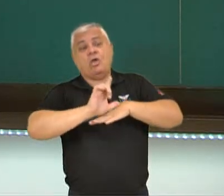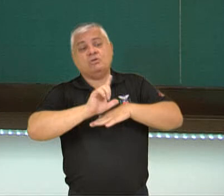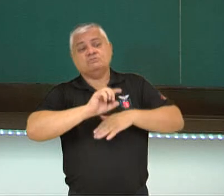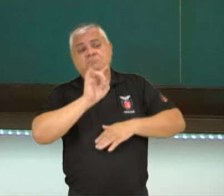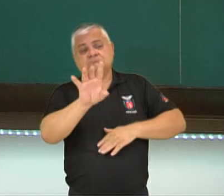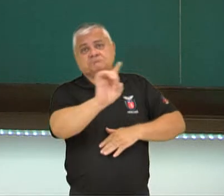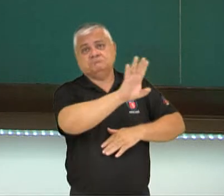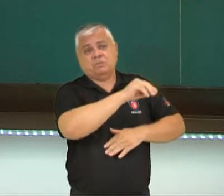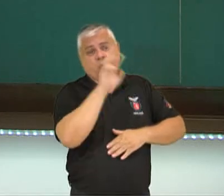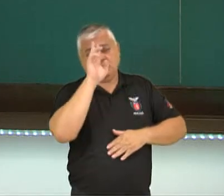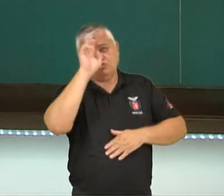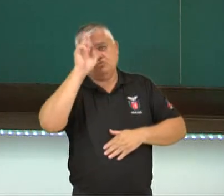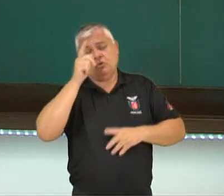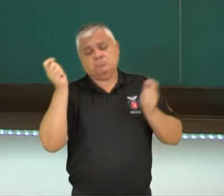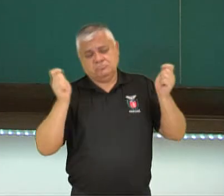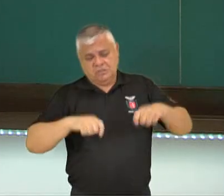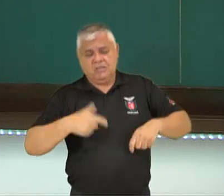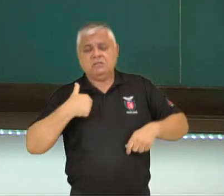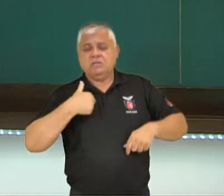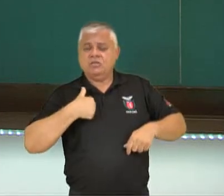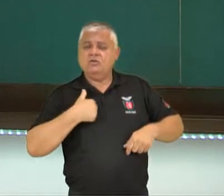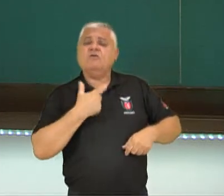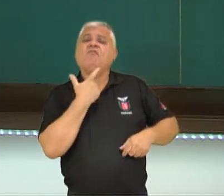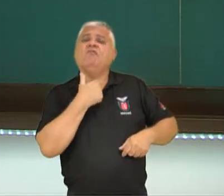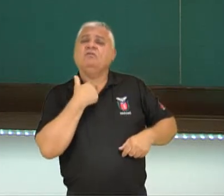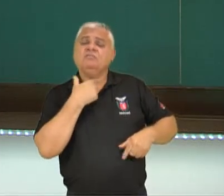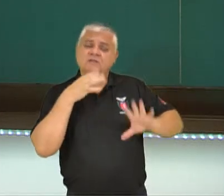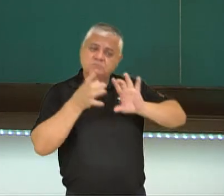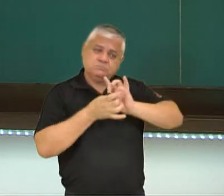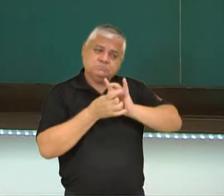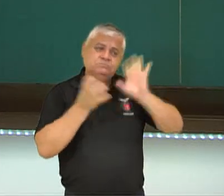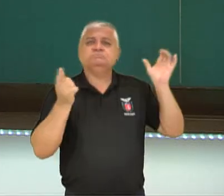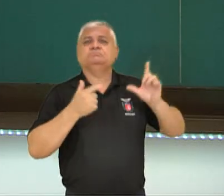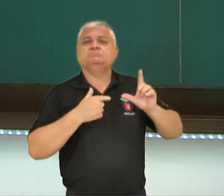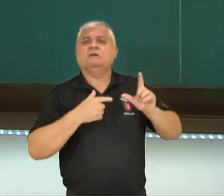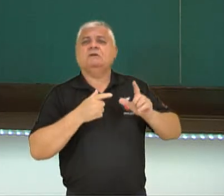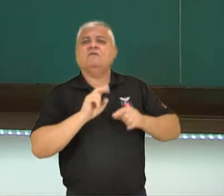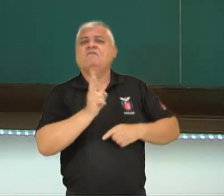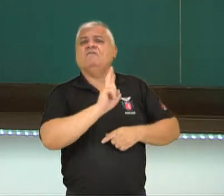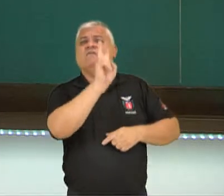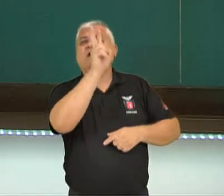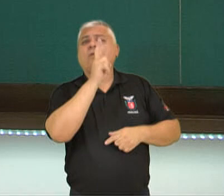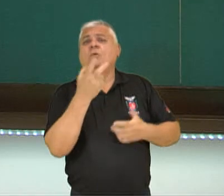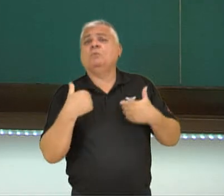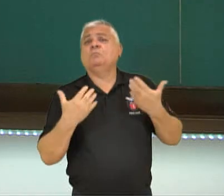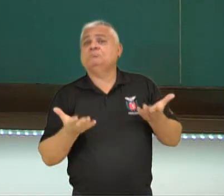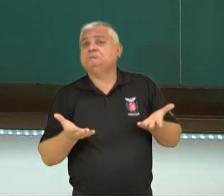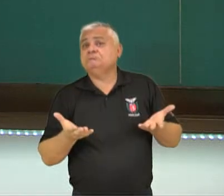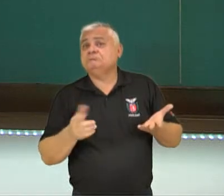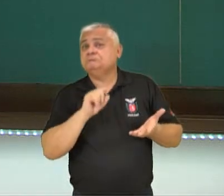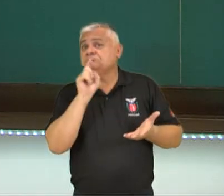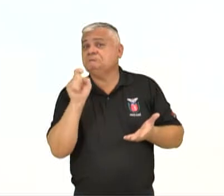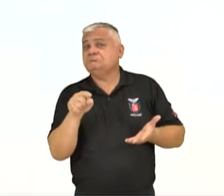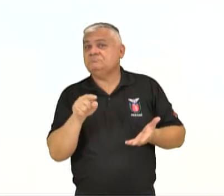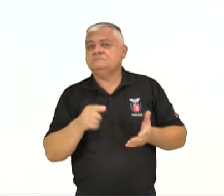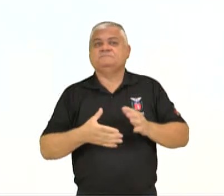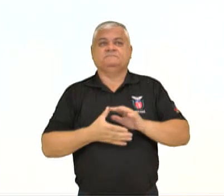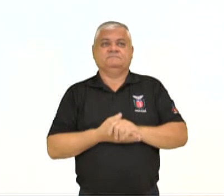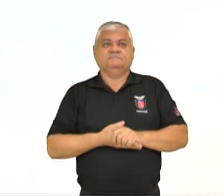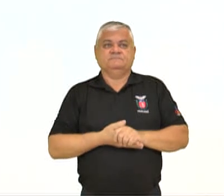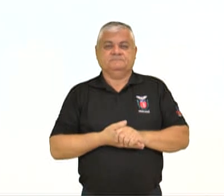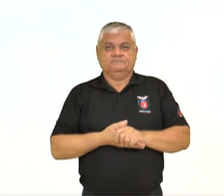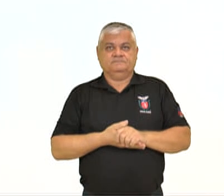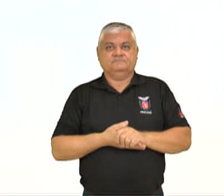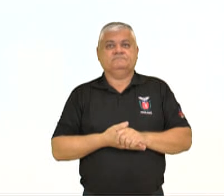eles podem determinar quais os preços e quando eles vão fazer essas promoções?